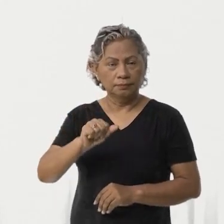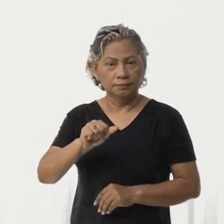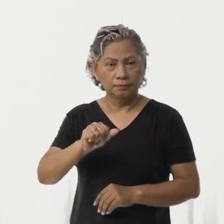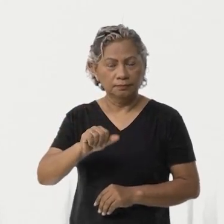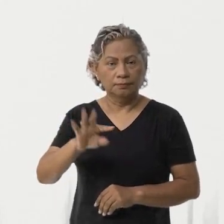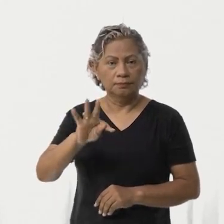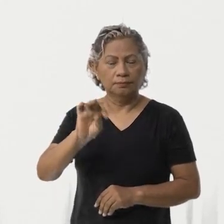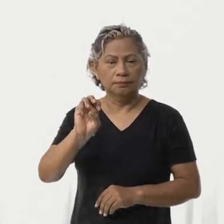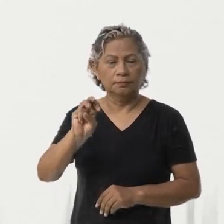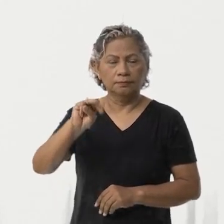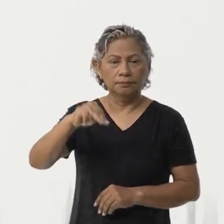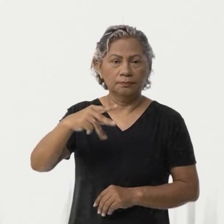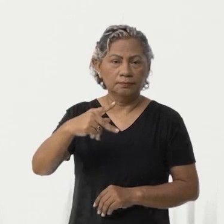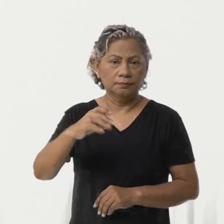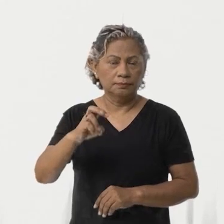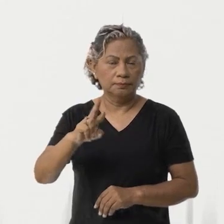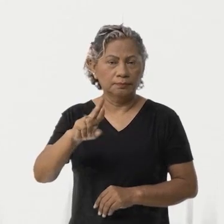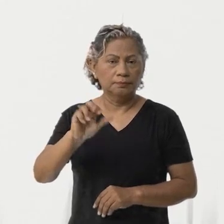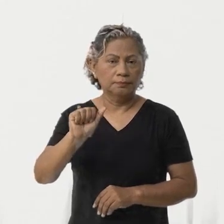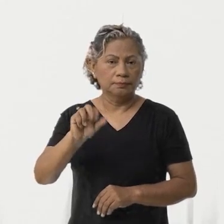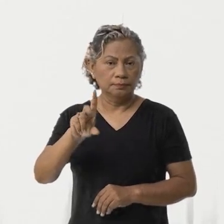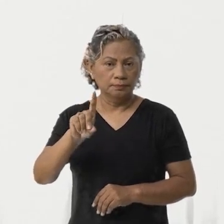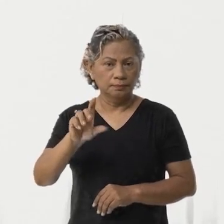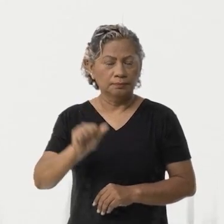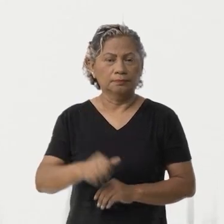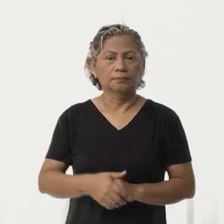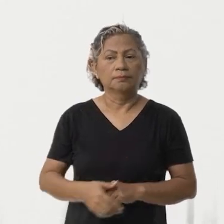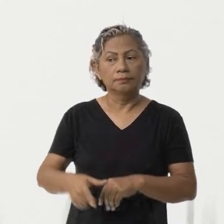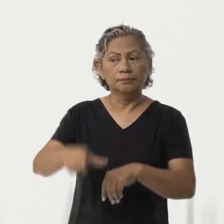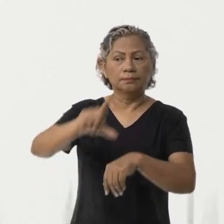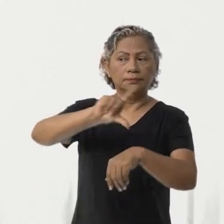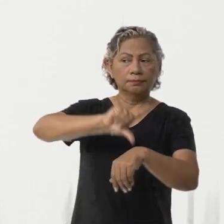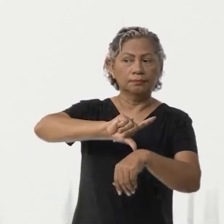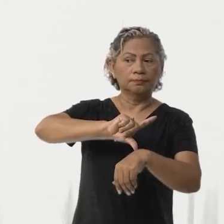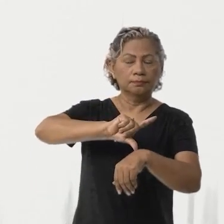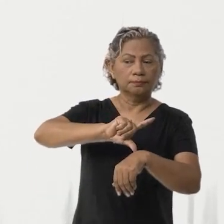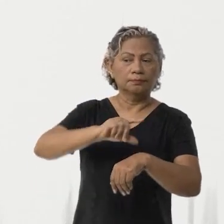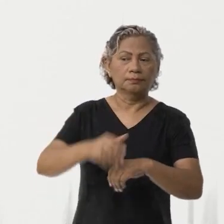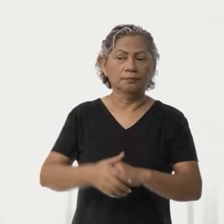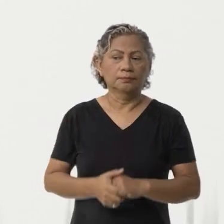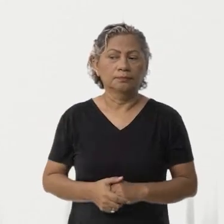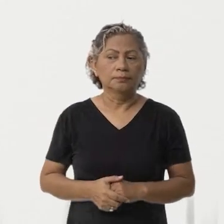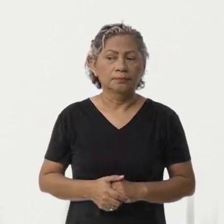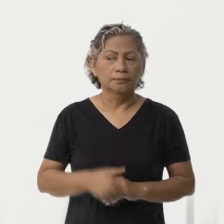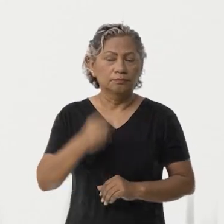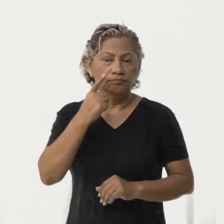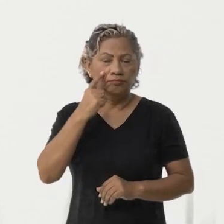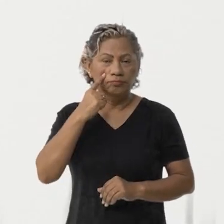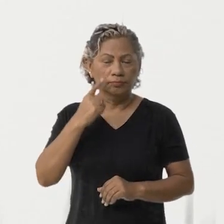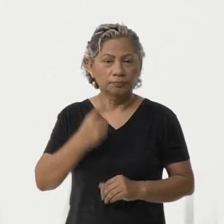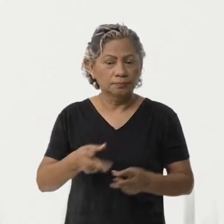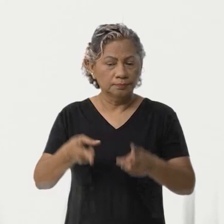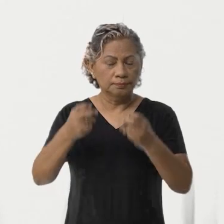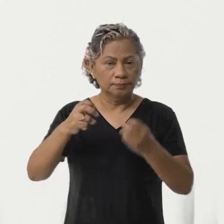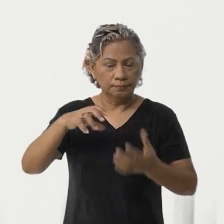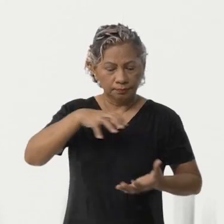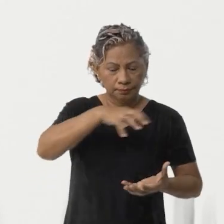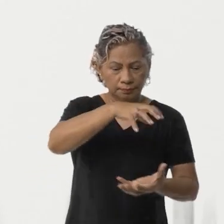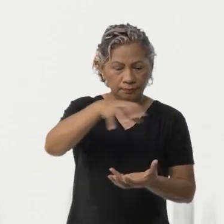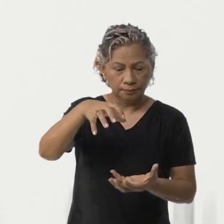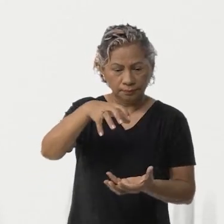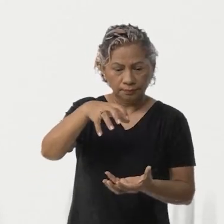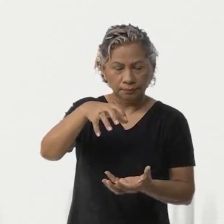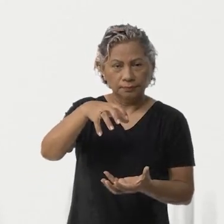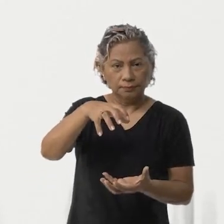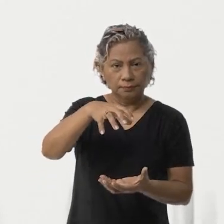entre o Trópico de Capricórnio, no entanto, antes do Círculo Polar Antártico. Para ficar mais fácil, vamos ao